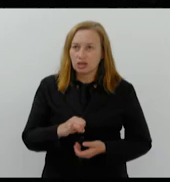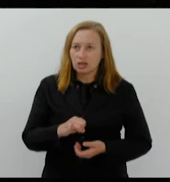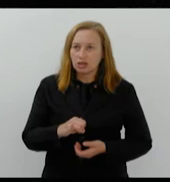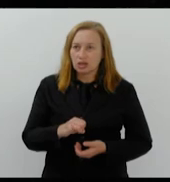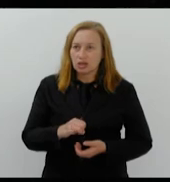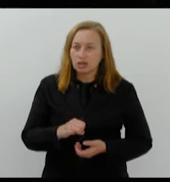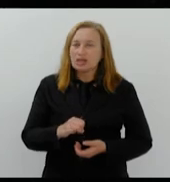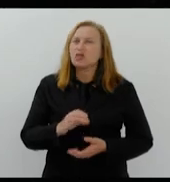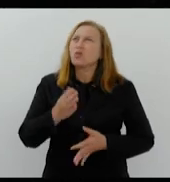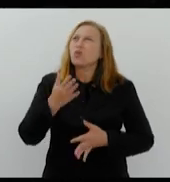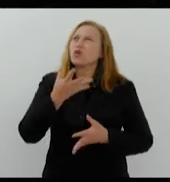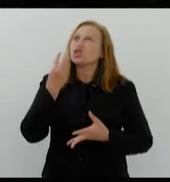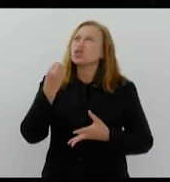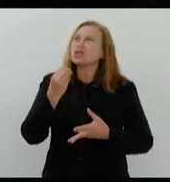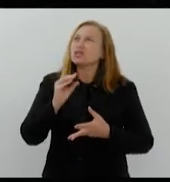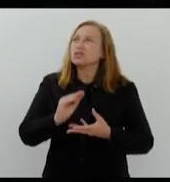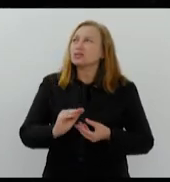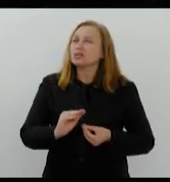bicho...